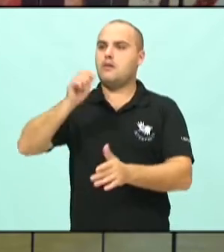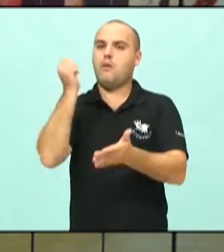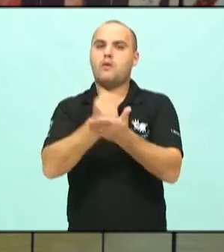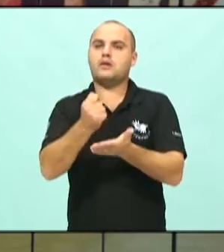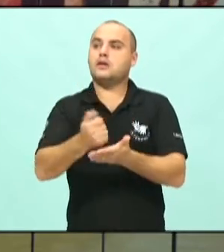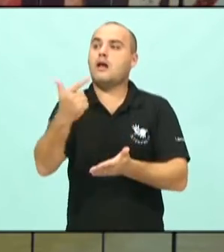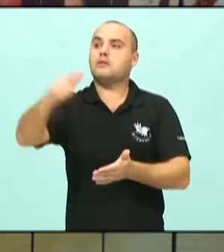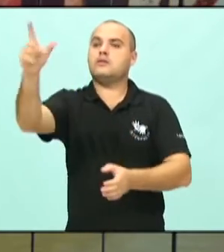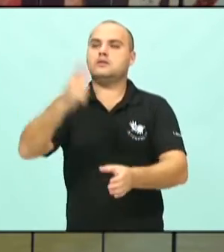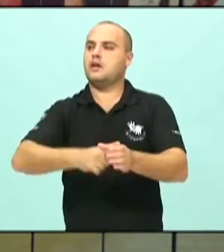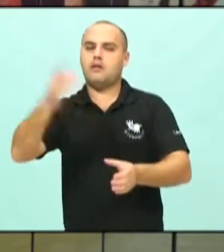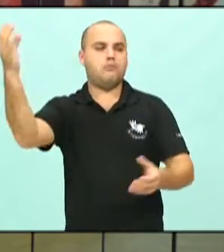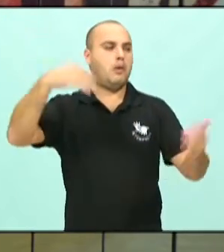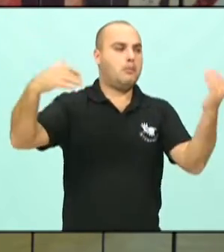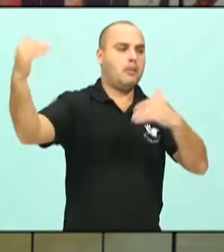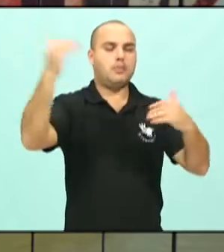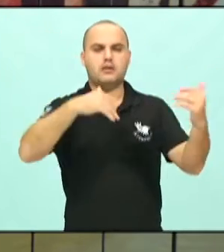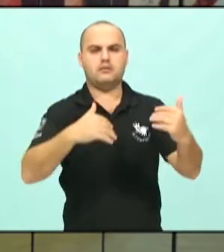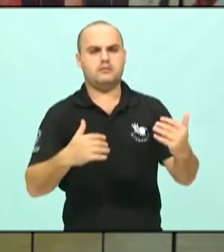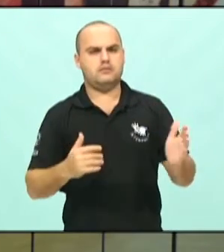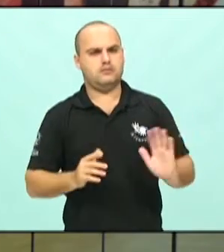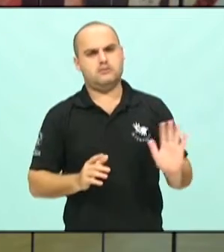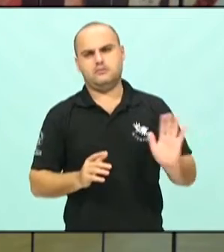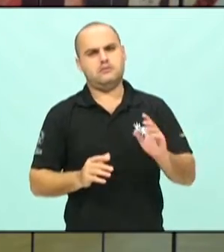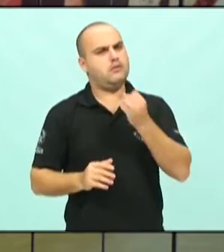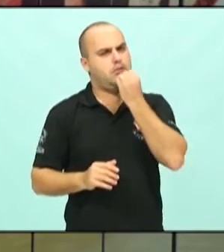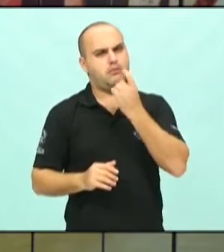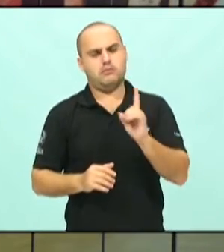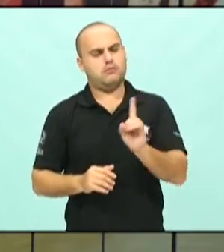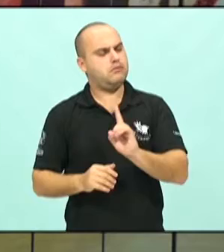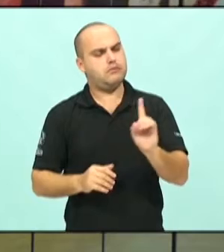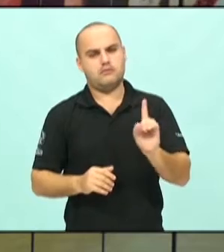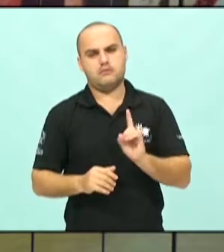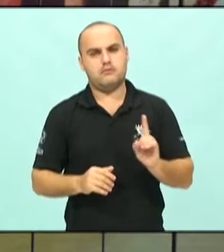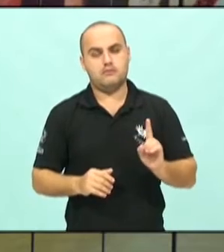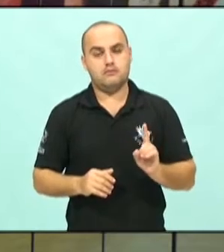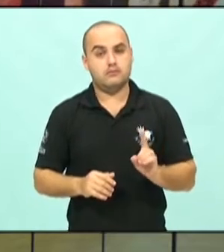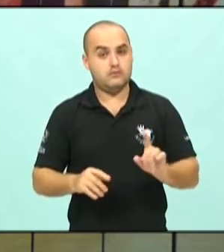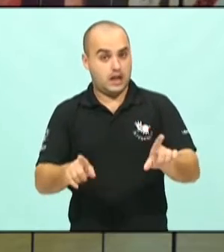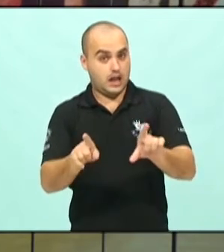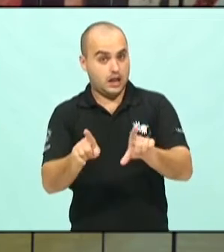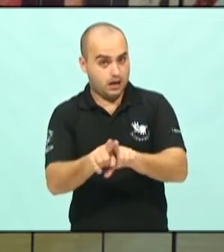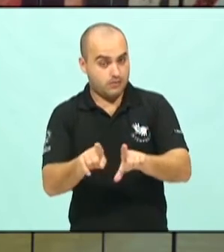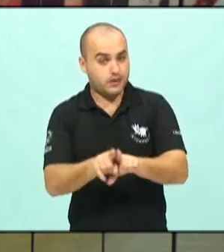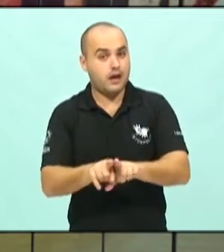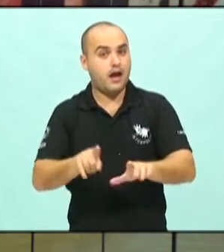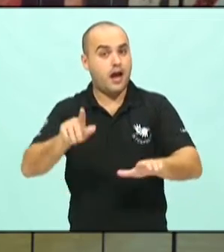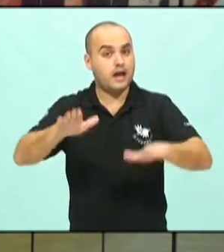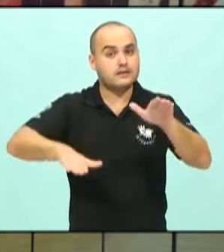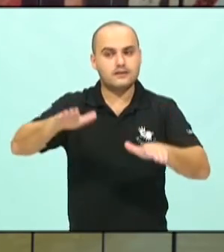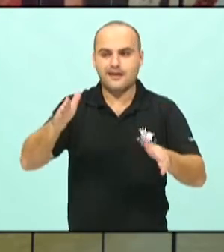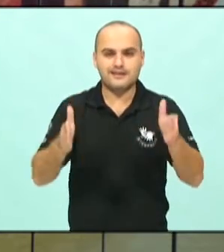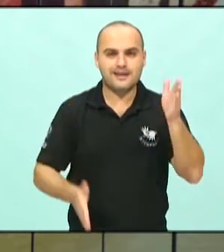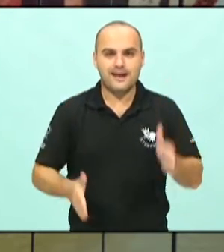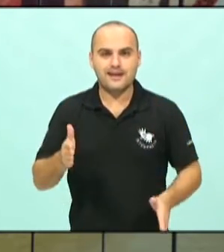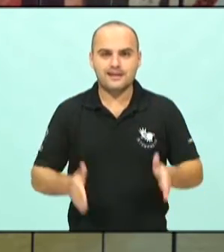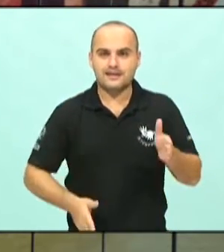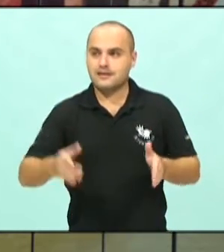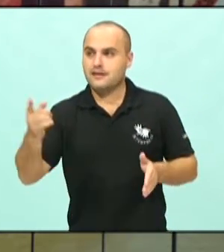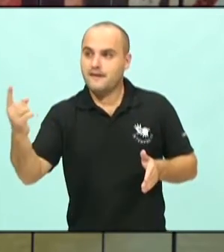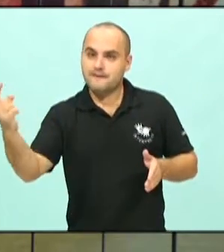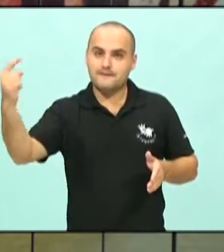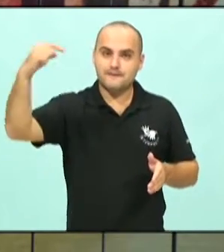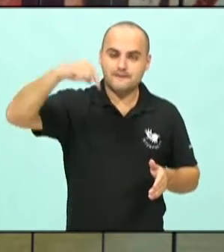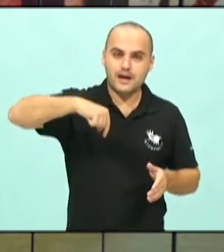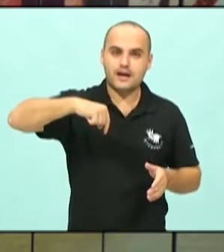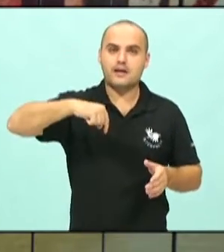de fora. Eu acho que isso não é saudável para o município. E também, muitas vezes, esse atleta que está vindo de fora, ele pode ser uma grande referência